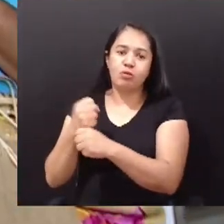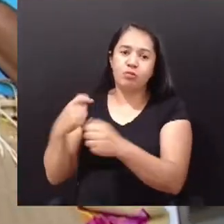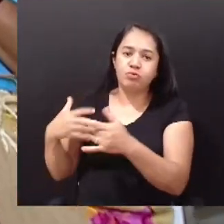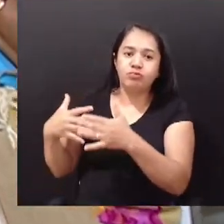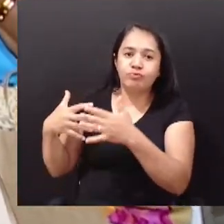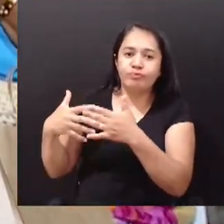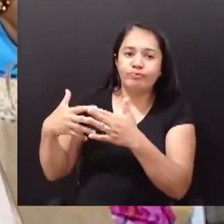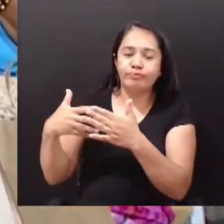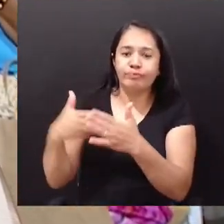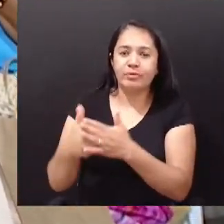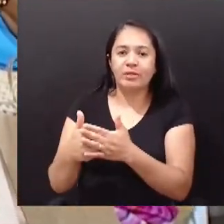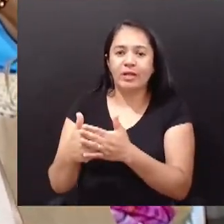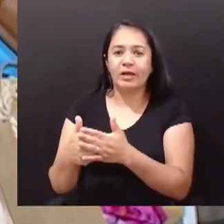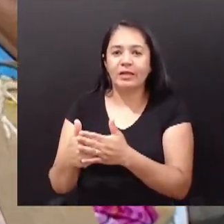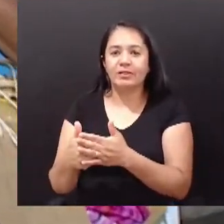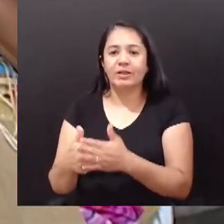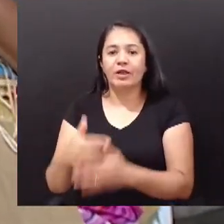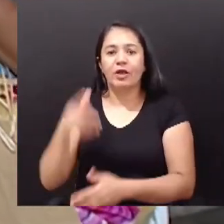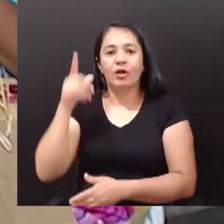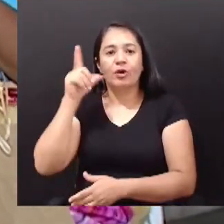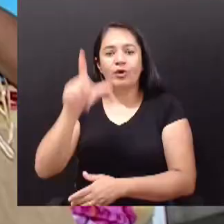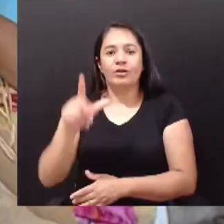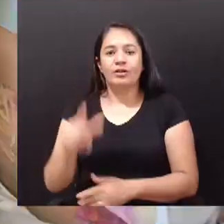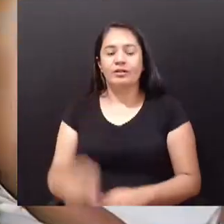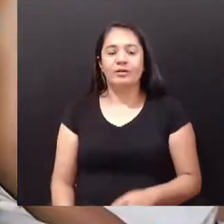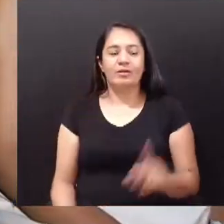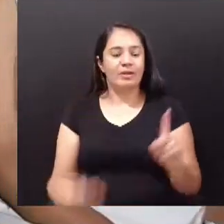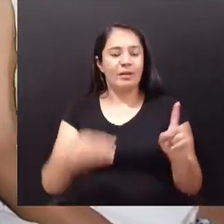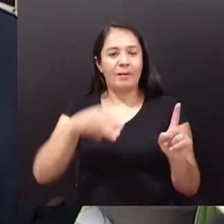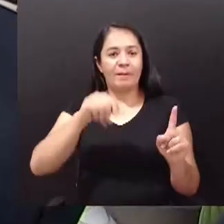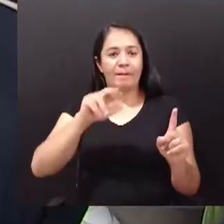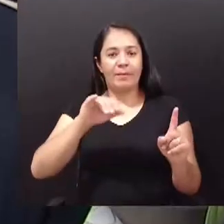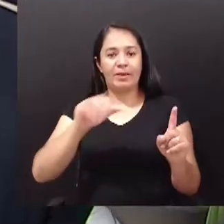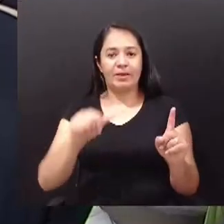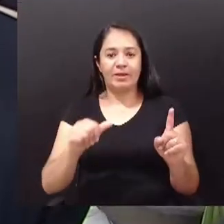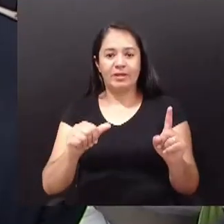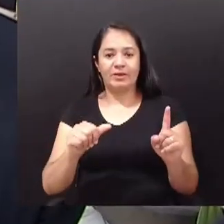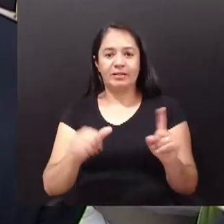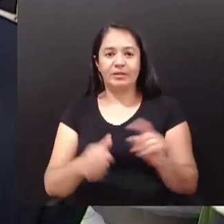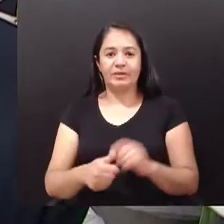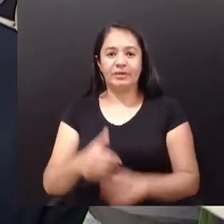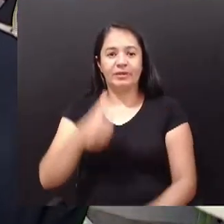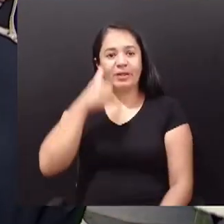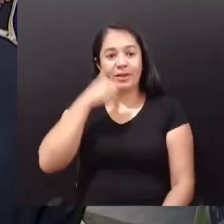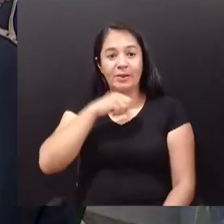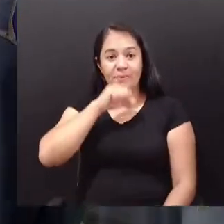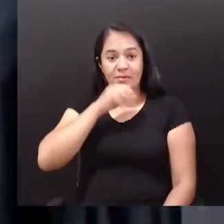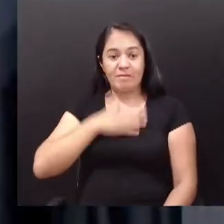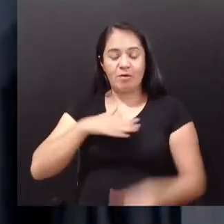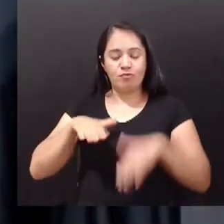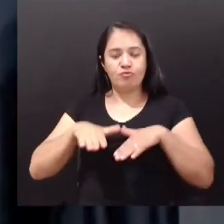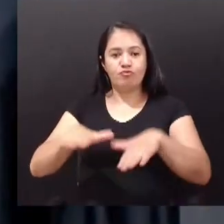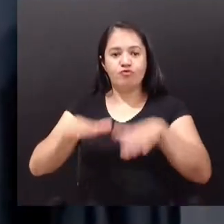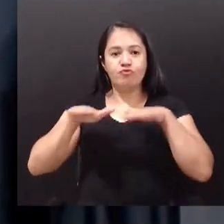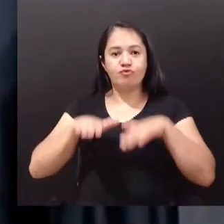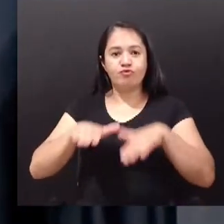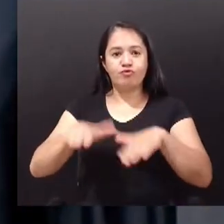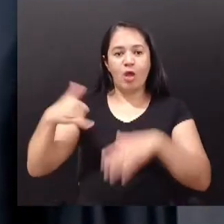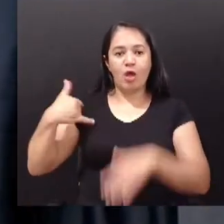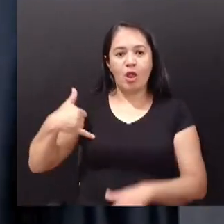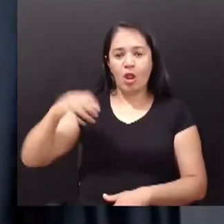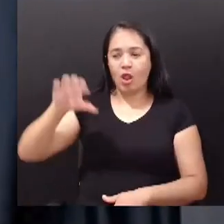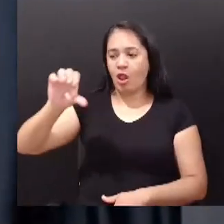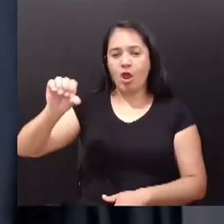Dona Maria de Lourdes. Minha mãe, costureira, desde seus 9 anos de idade, como sempre